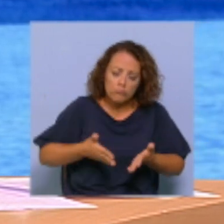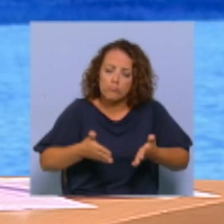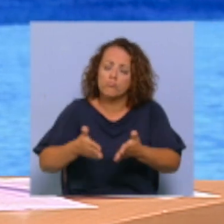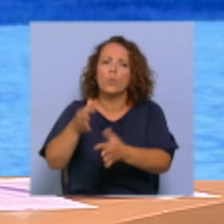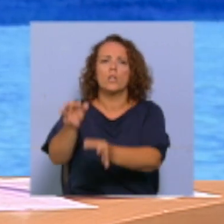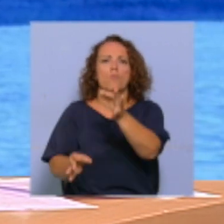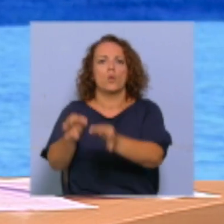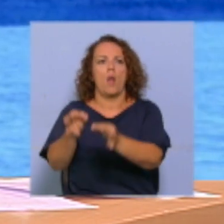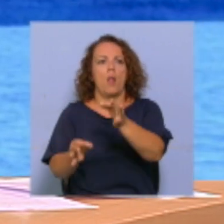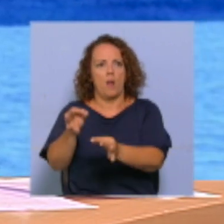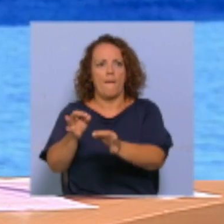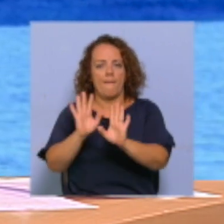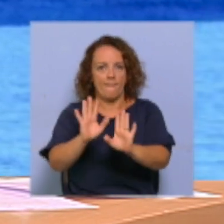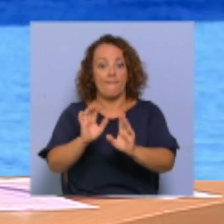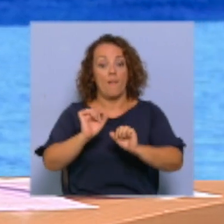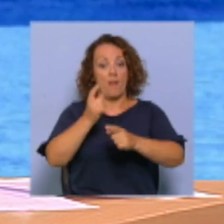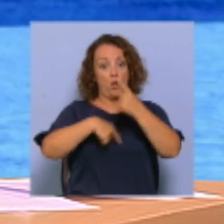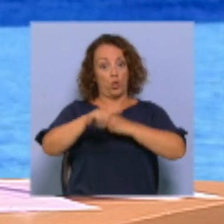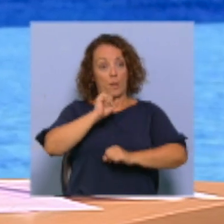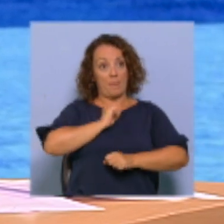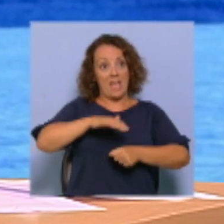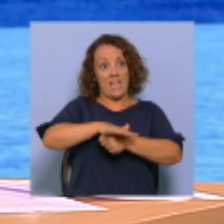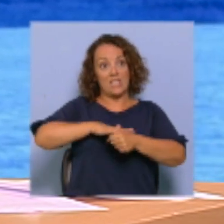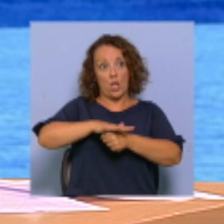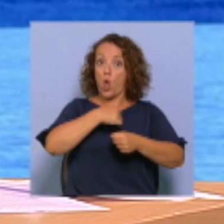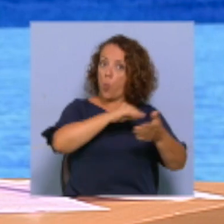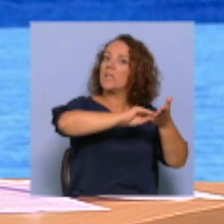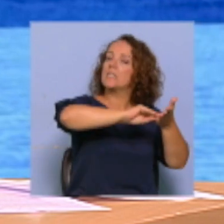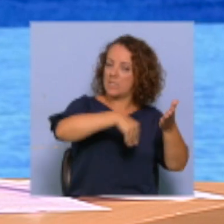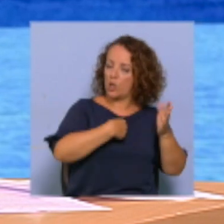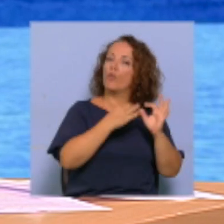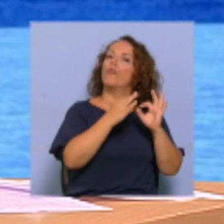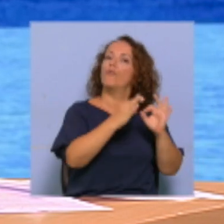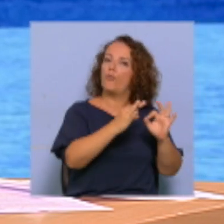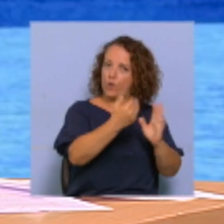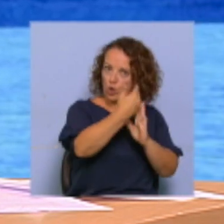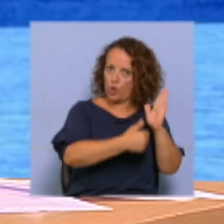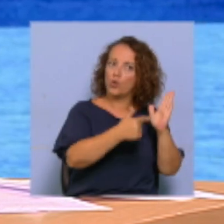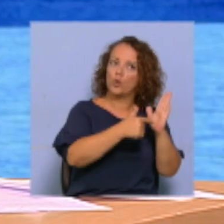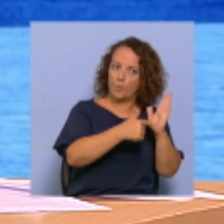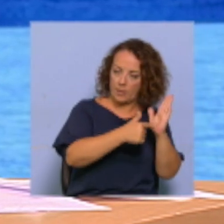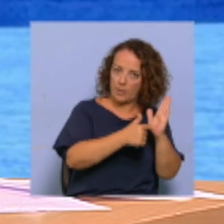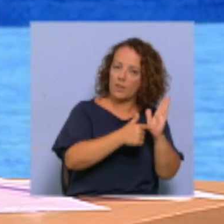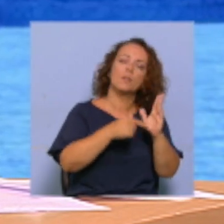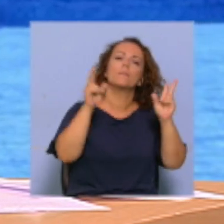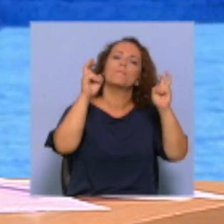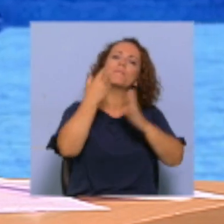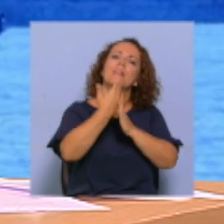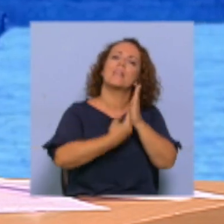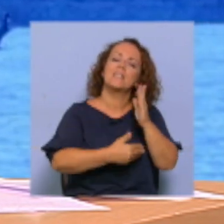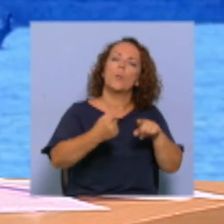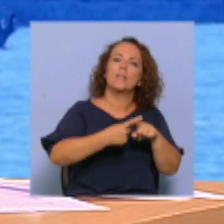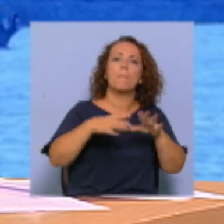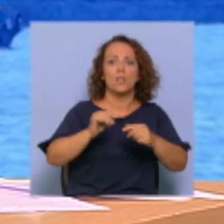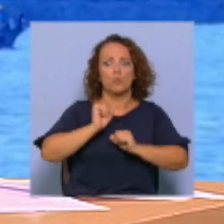cidadãos. Eu não faria o mesmo com os meus filhos e sou subscritora do documento e essa declaração de interesses. Mas